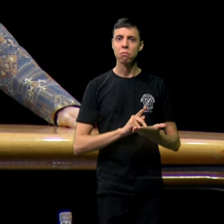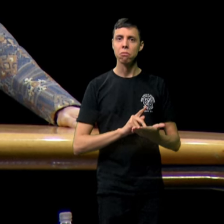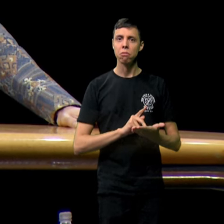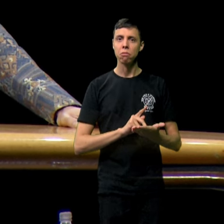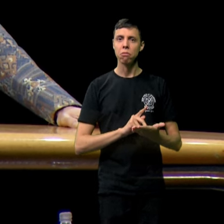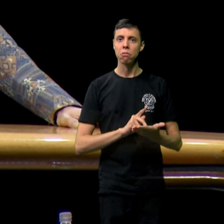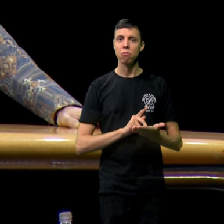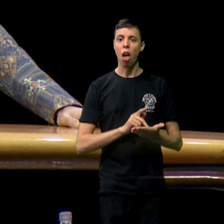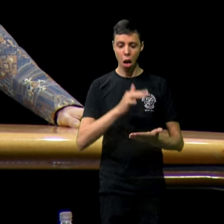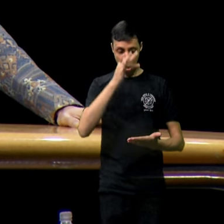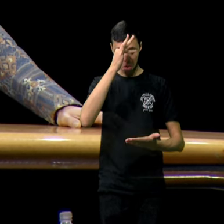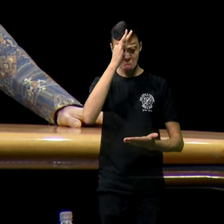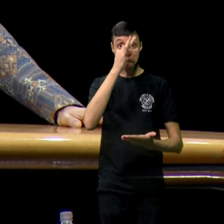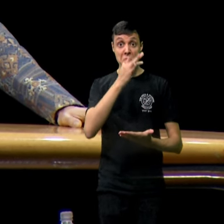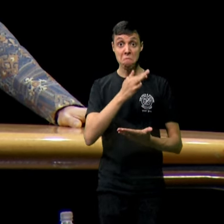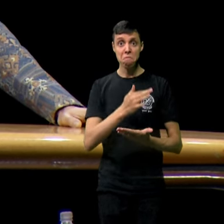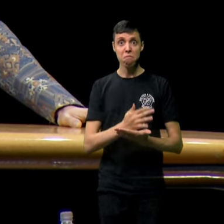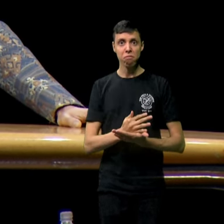Pela fé.